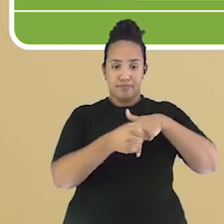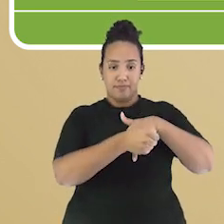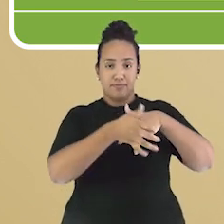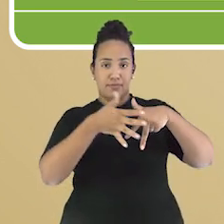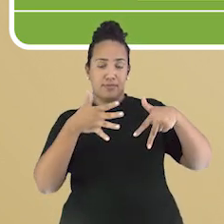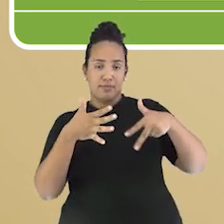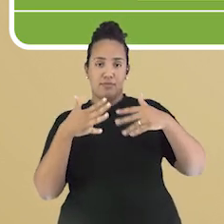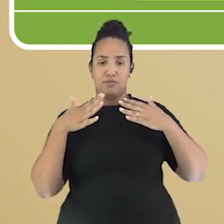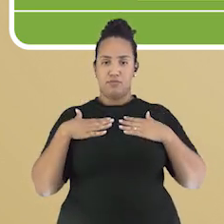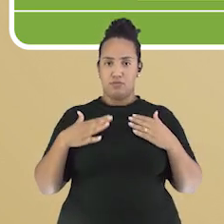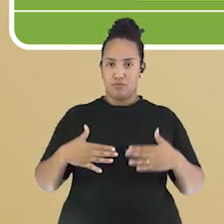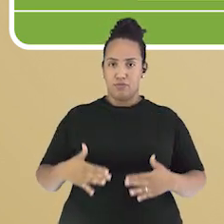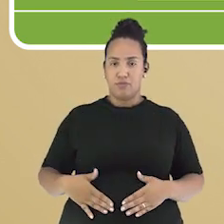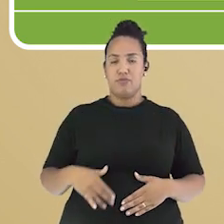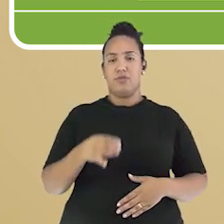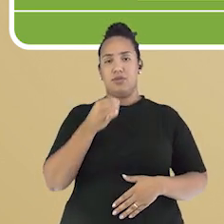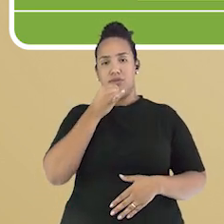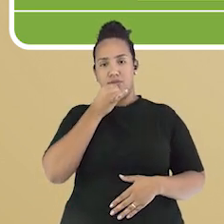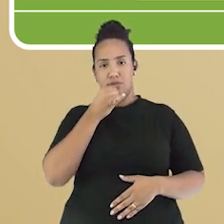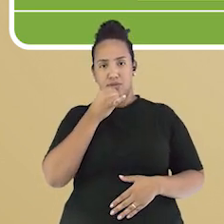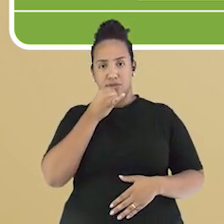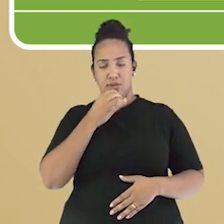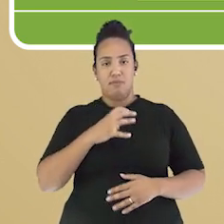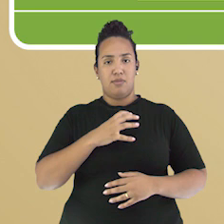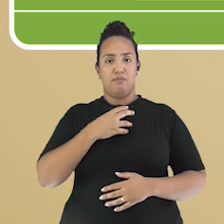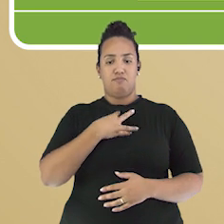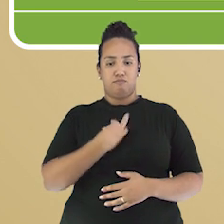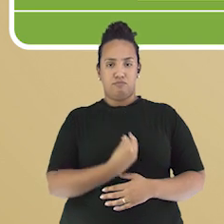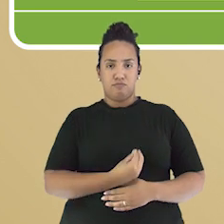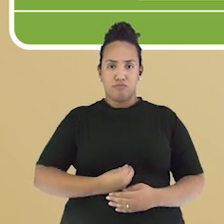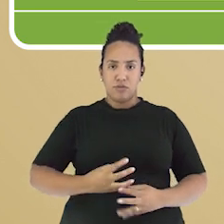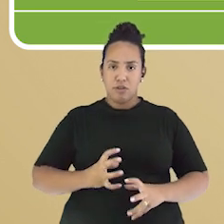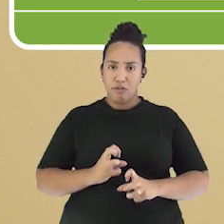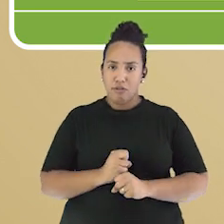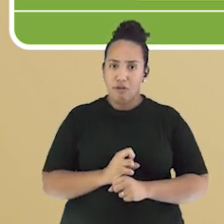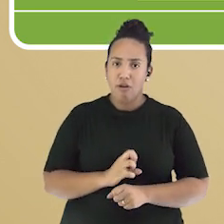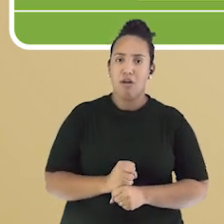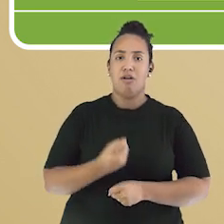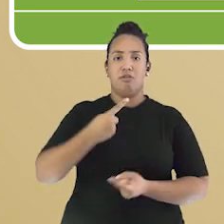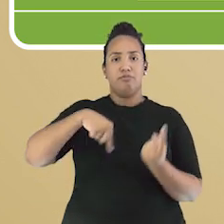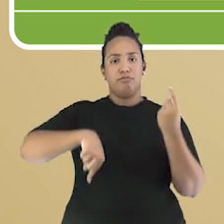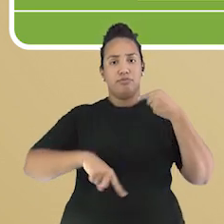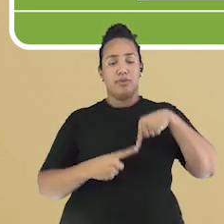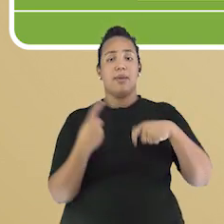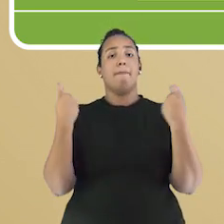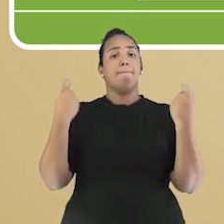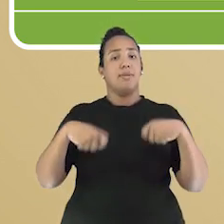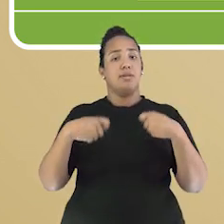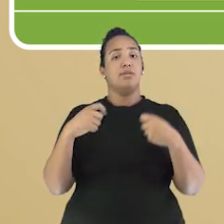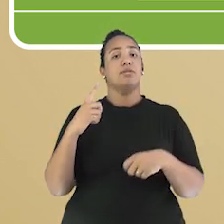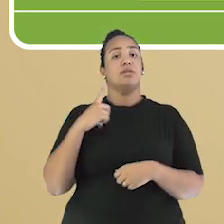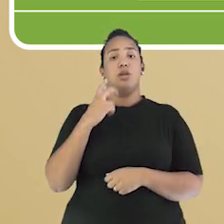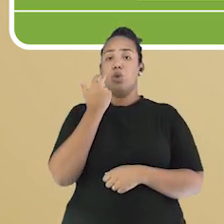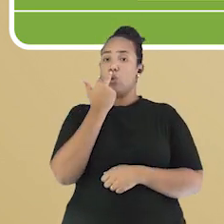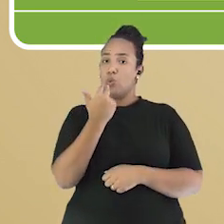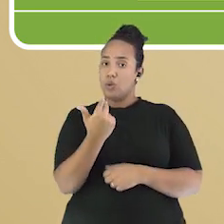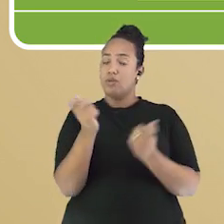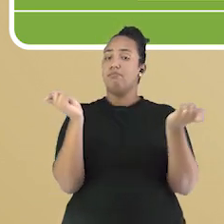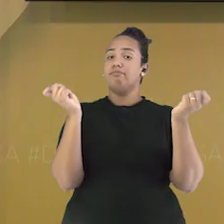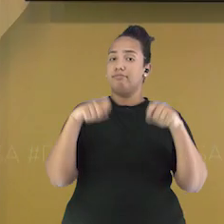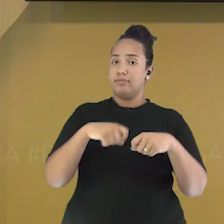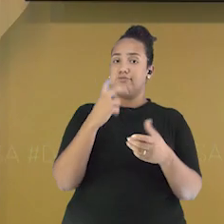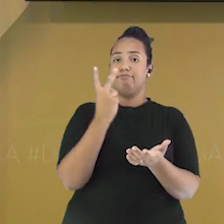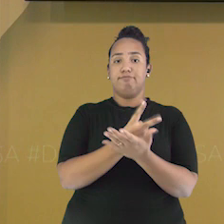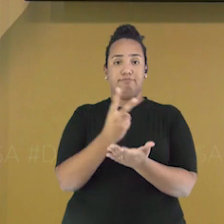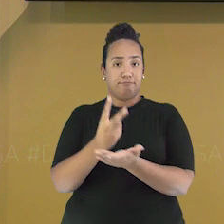sistemas muscular, digestório, nervoso, todos precisam receber nutrientes para continuar